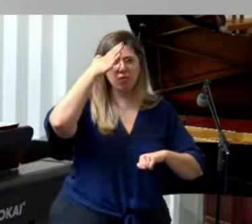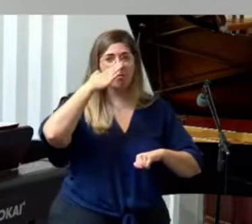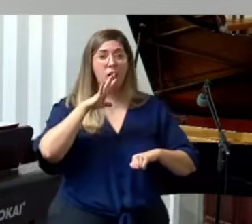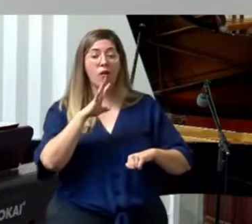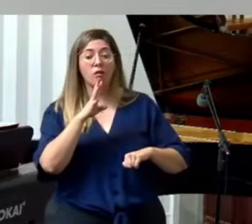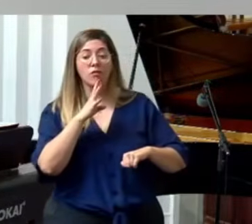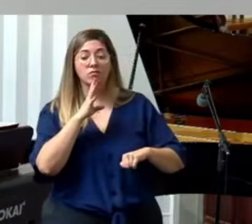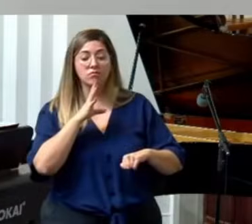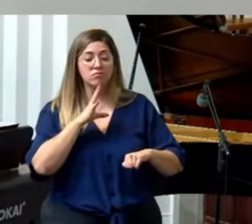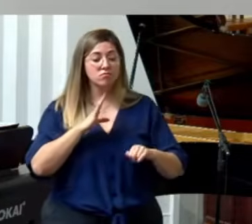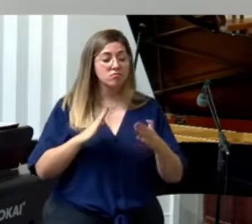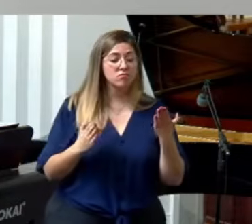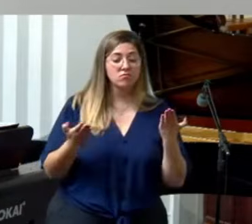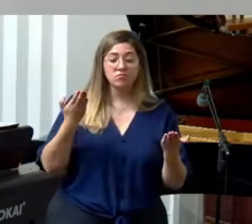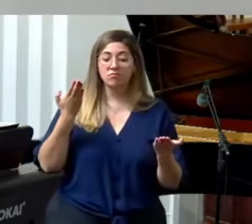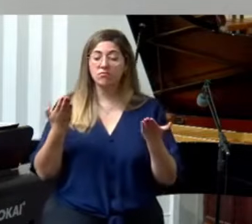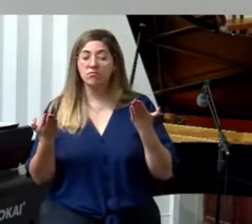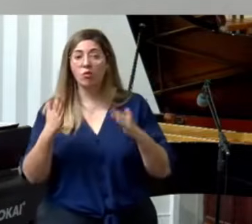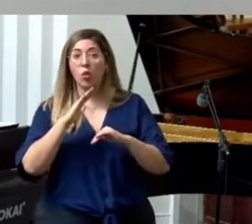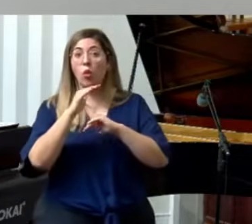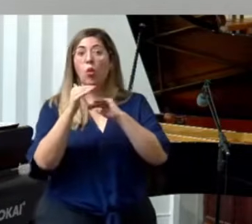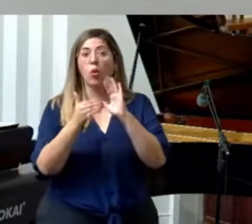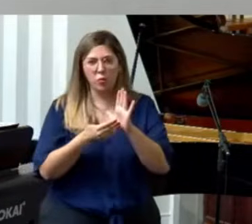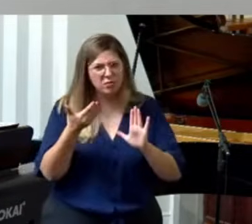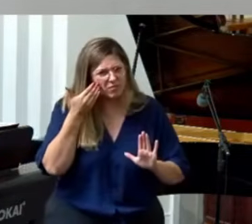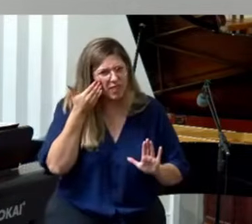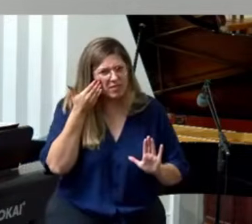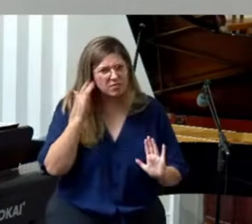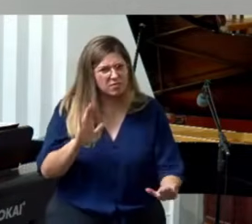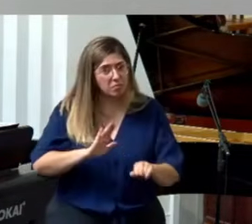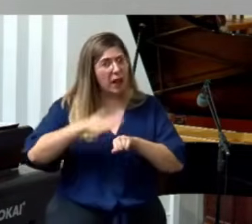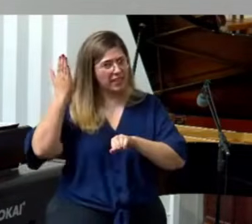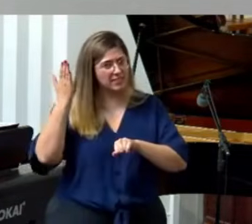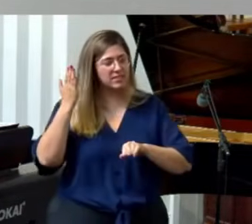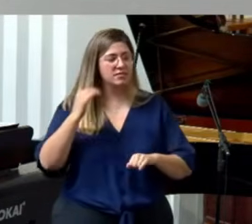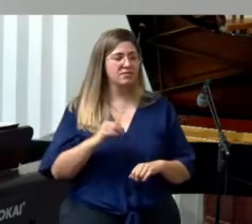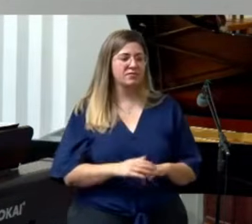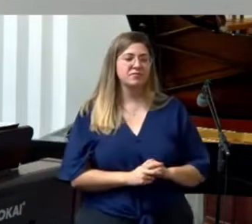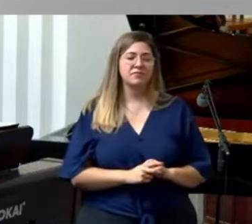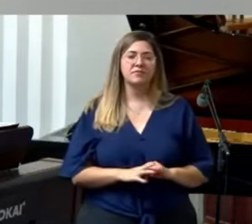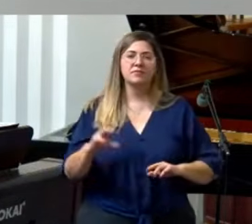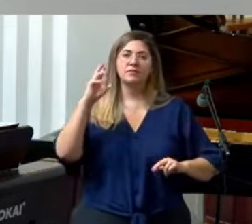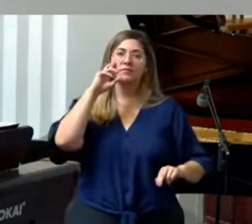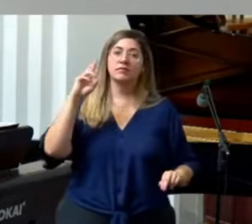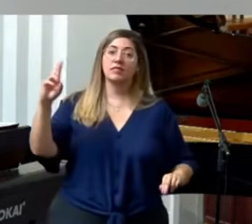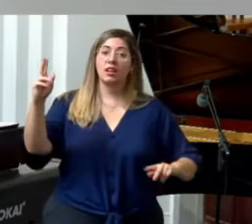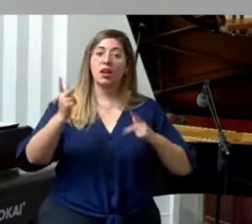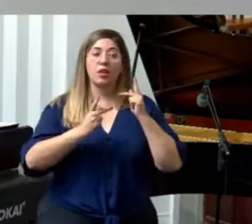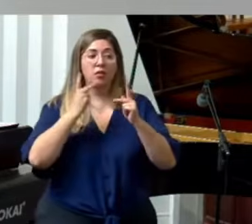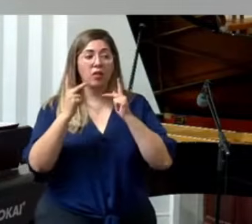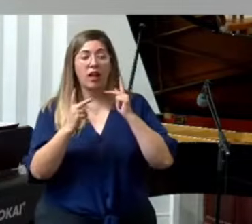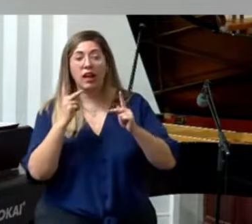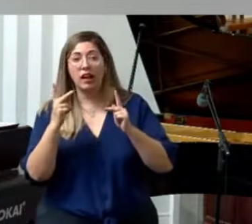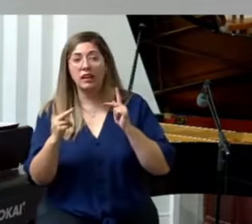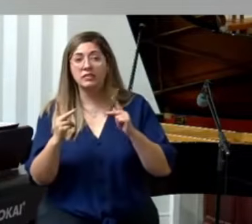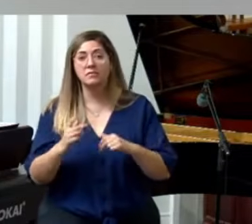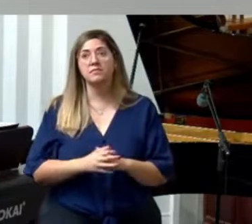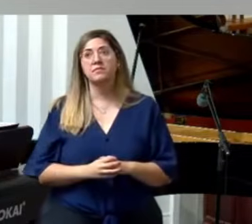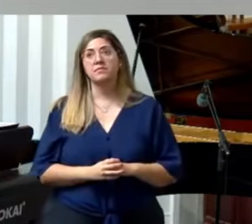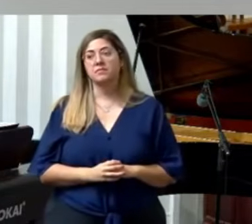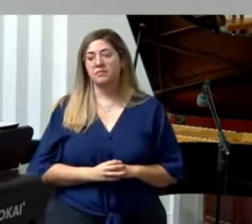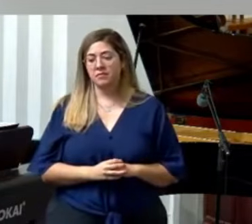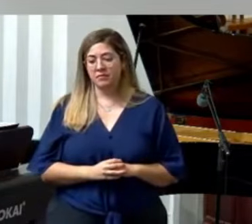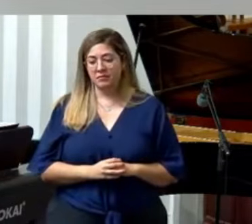com elas. Veja no versículo 22 que nós encontramos o Senhor dizendo que é necessário impedir que o